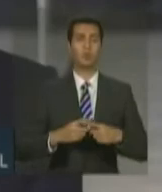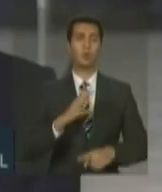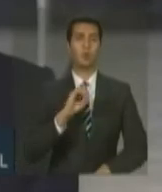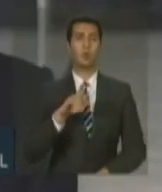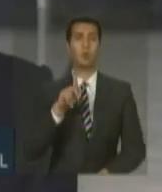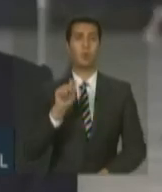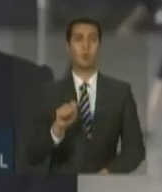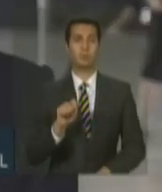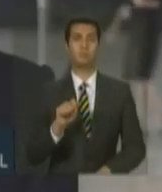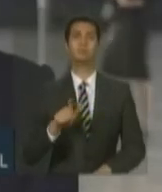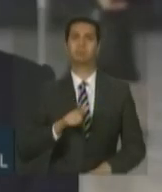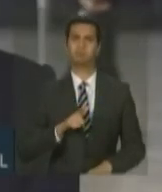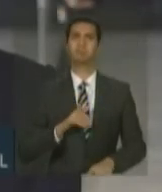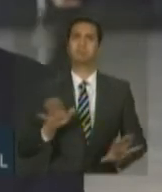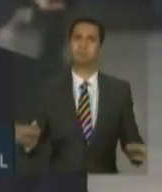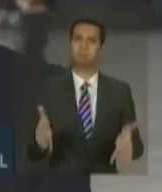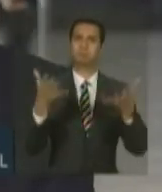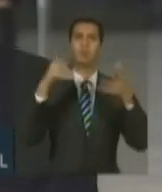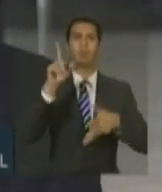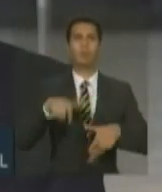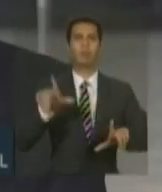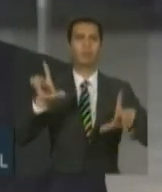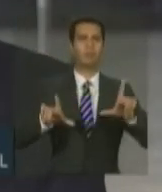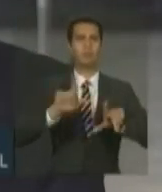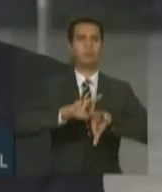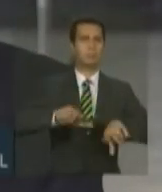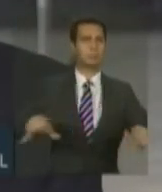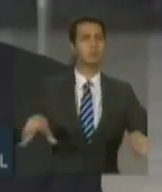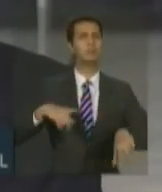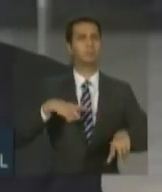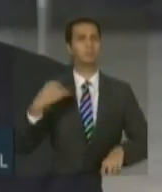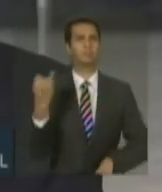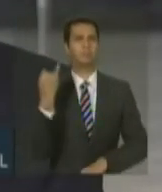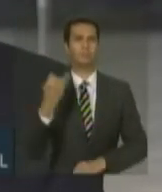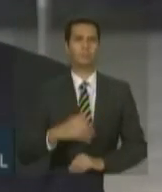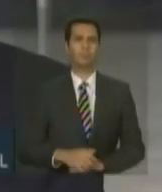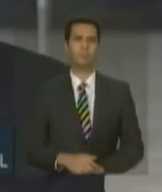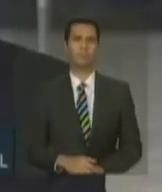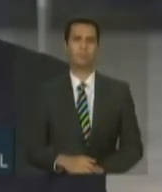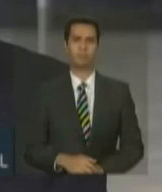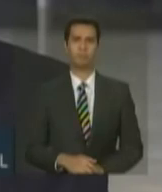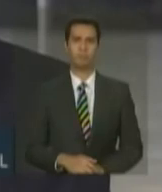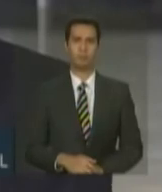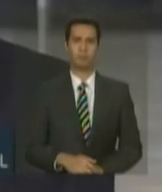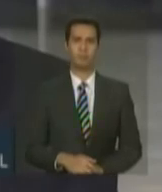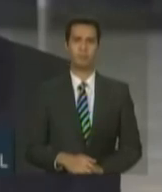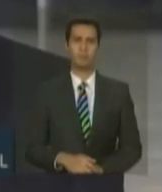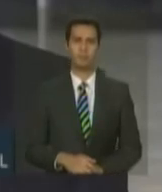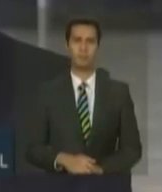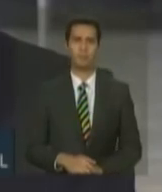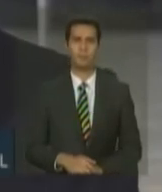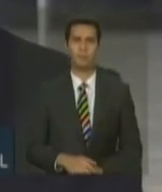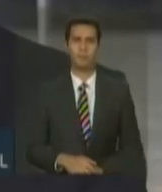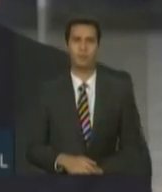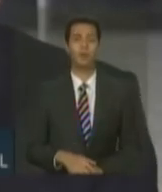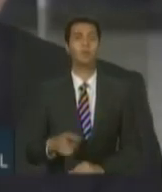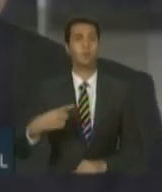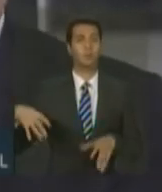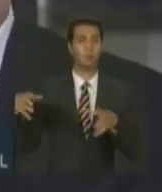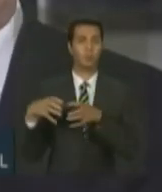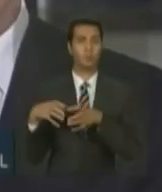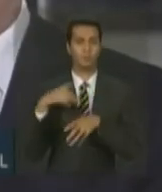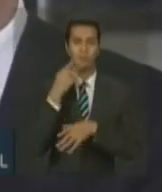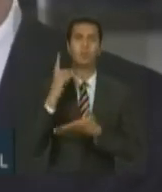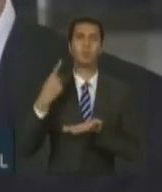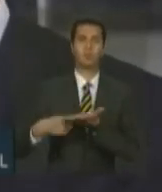alavancam muito esses segmentos eletroeletrônicos. No caso do iPad, já nesse ano sai? Eles mantiveram todo o compromisso que eu já tinha dito para